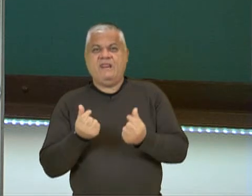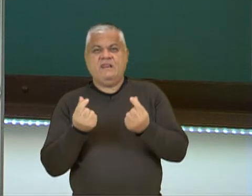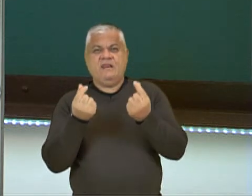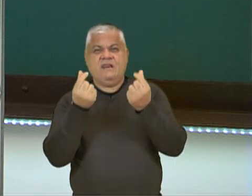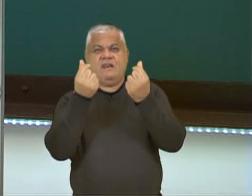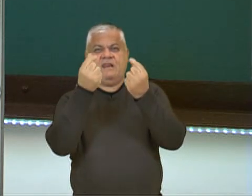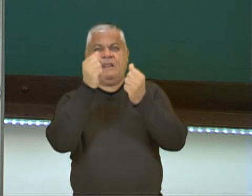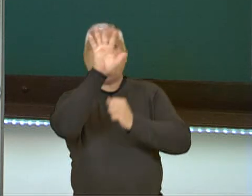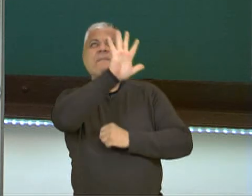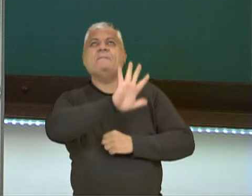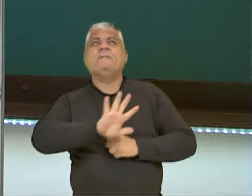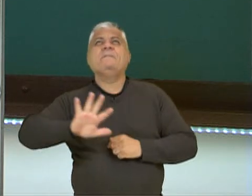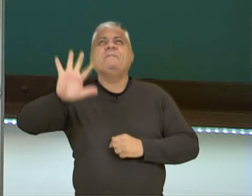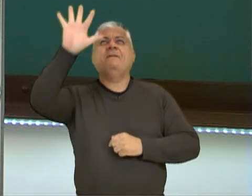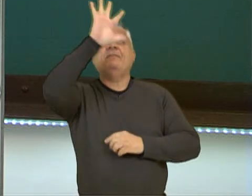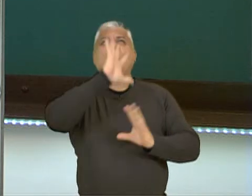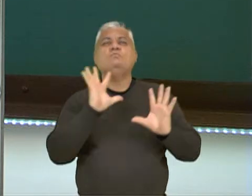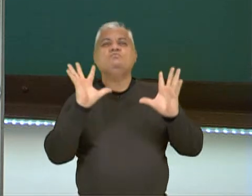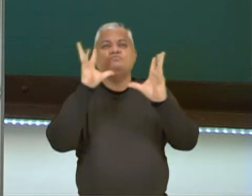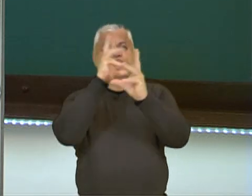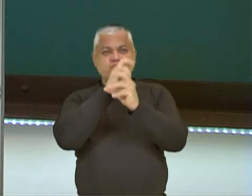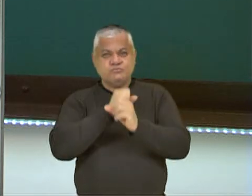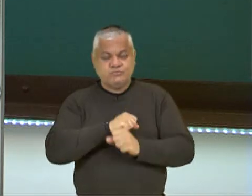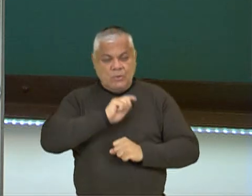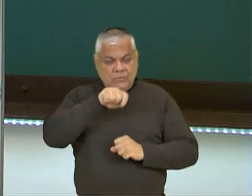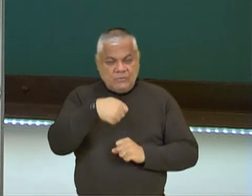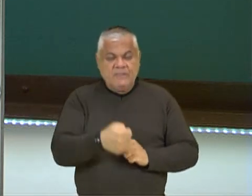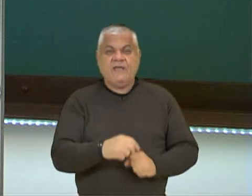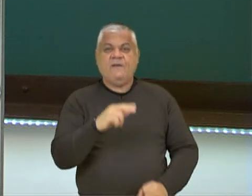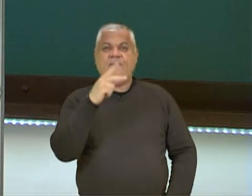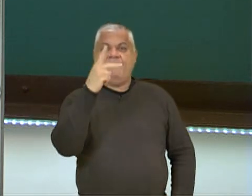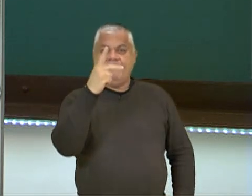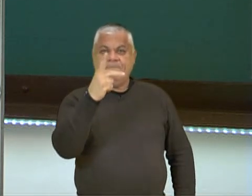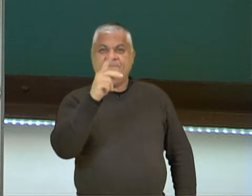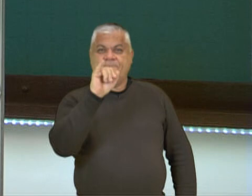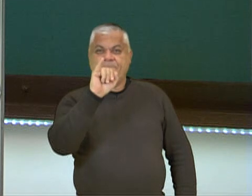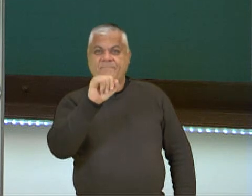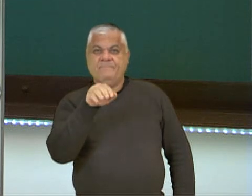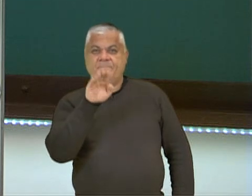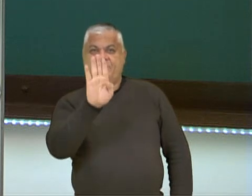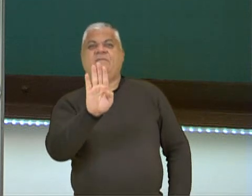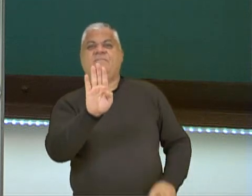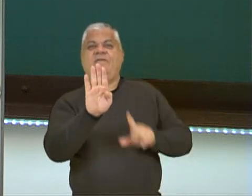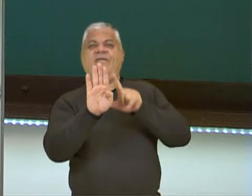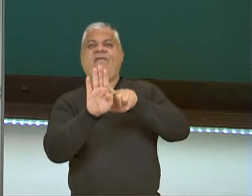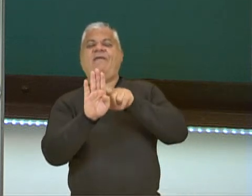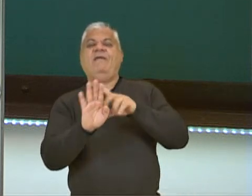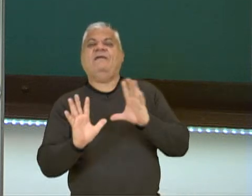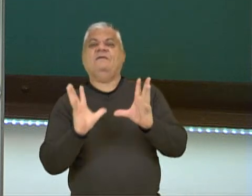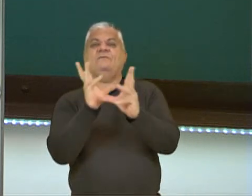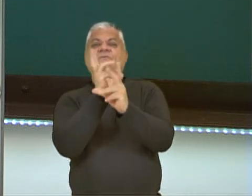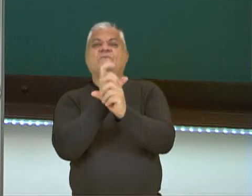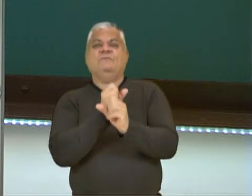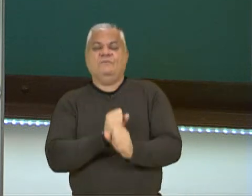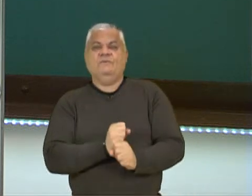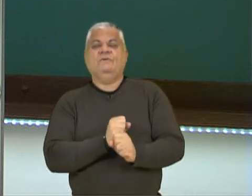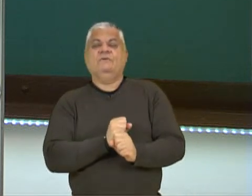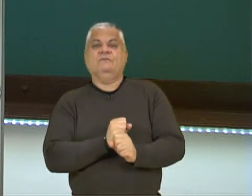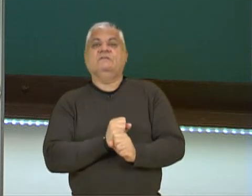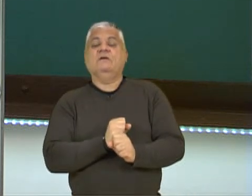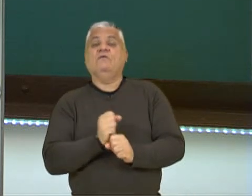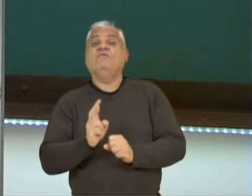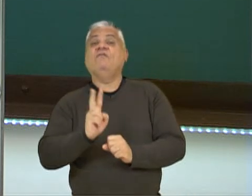riquezas produzidas pelo país. Tudo que é produzido no país vai ter uma soma, né? Vai ser transformado